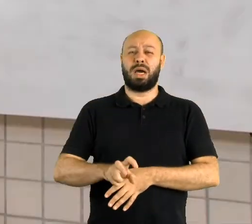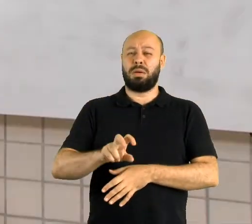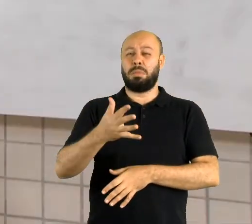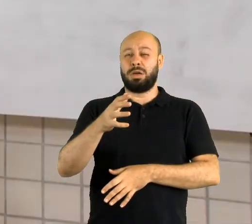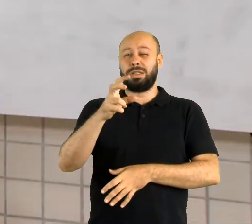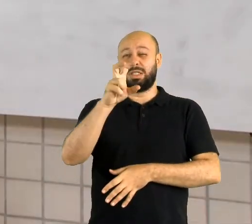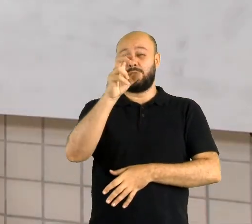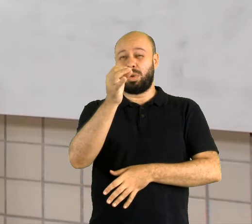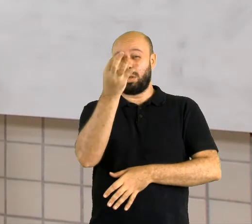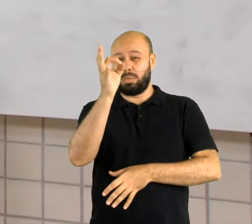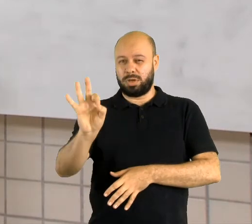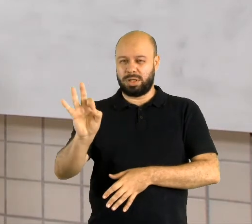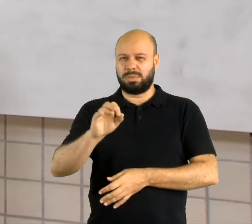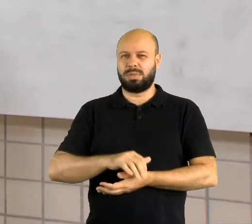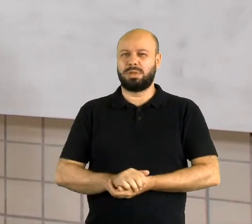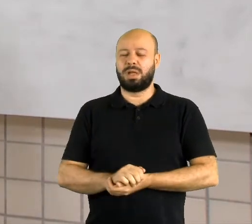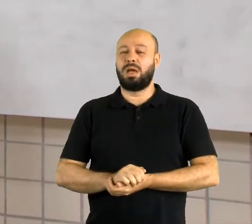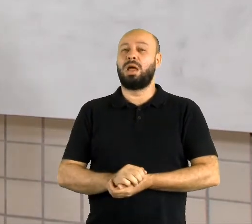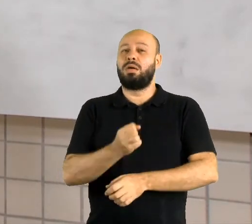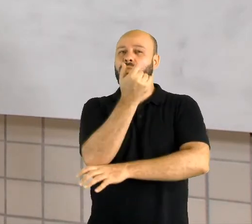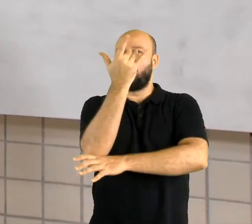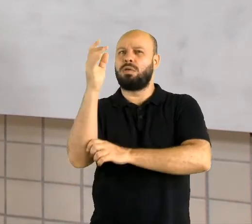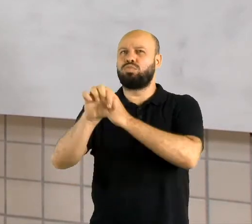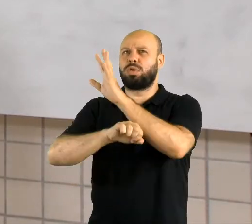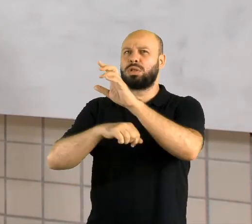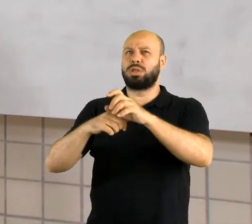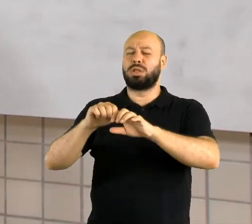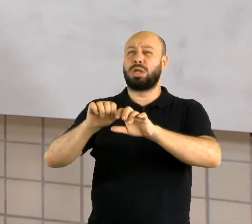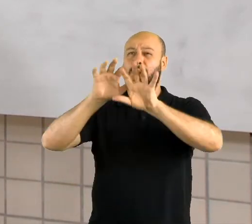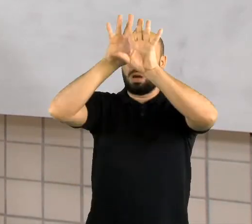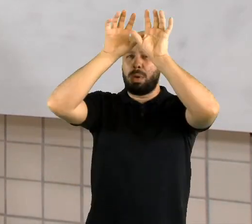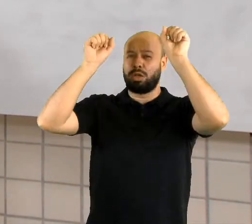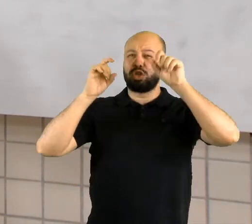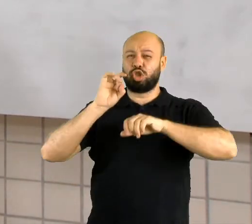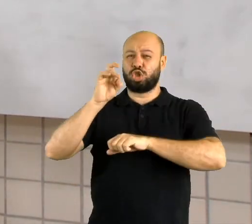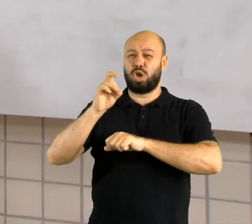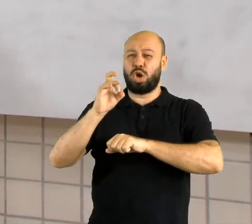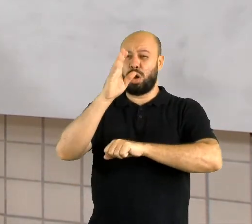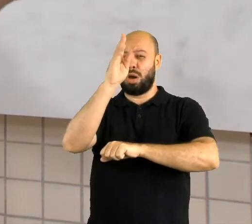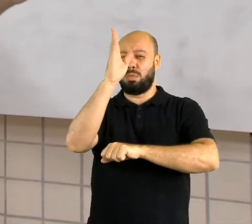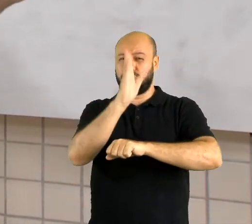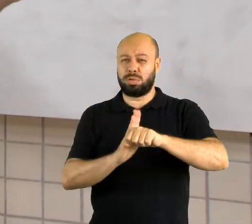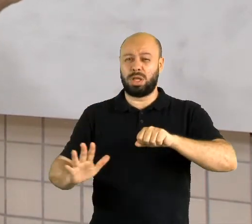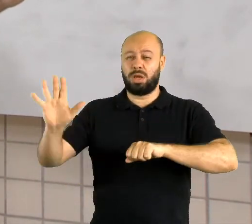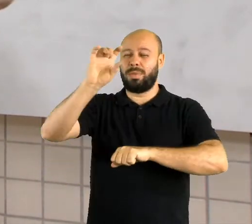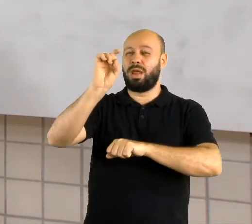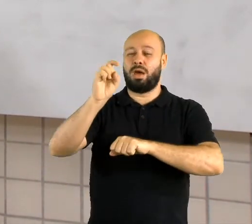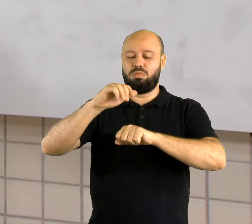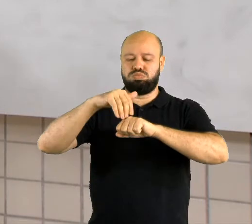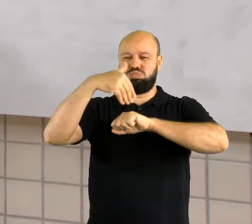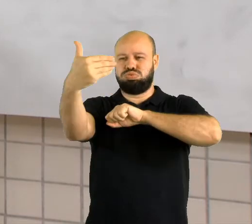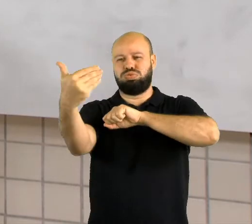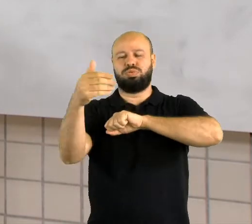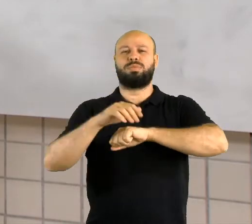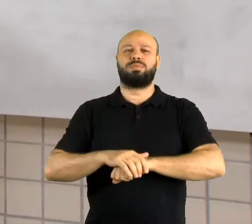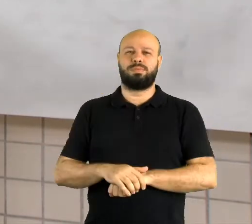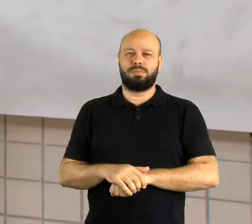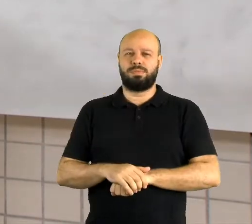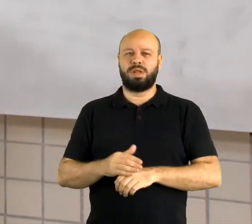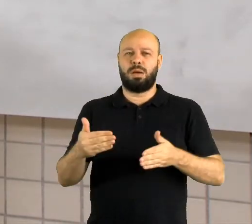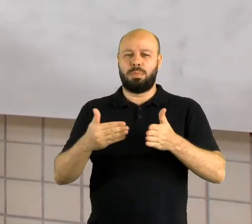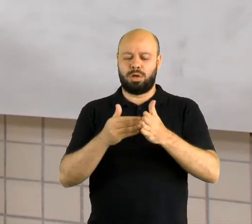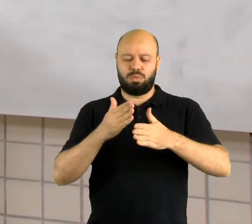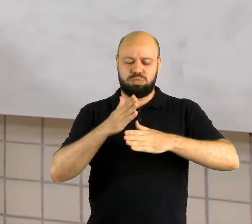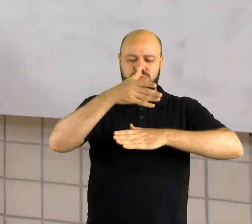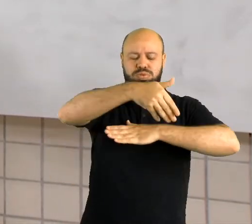Um detalhe interessante, a floresta amazônica não está só no Brasil, não. Ela ultrapassa nossas fronteiras, ela passa